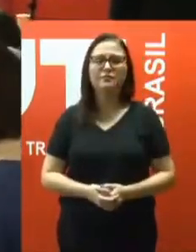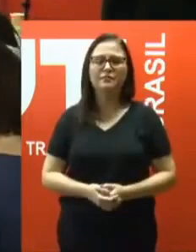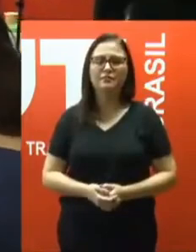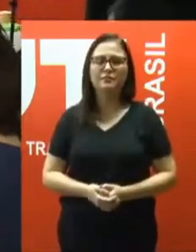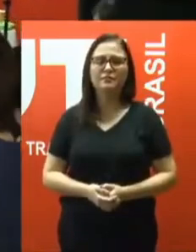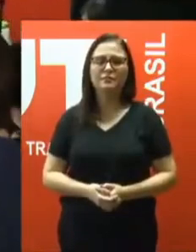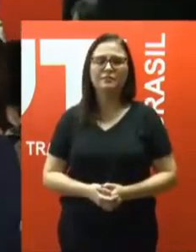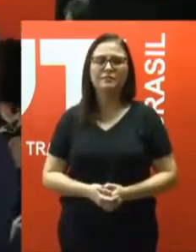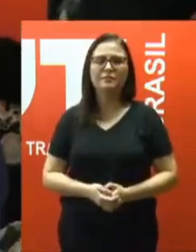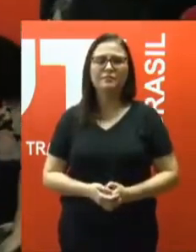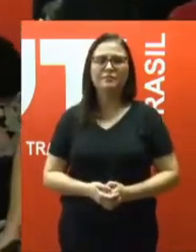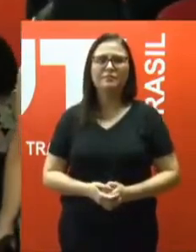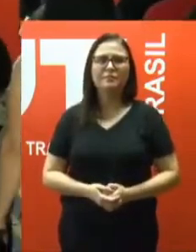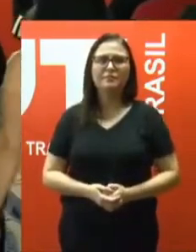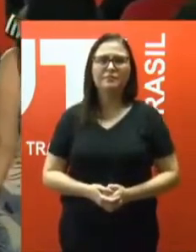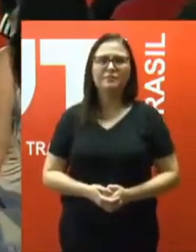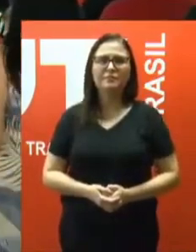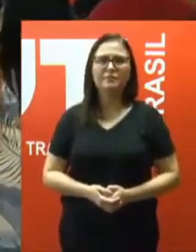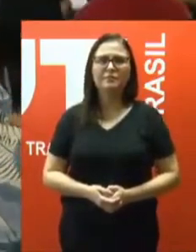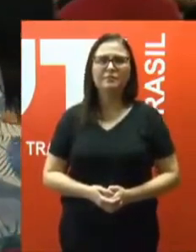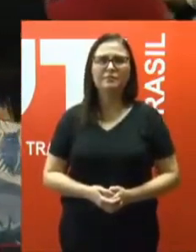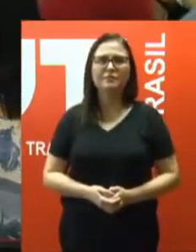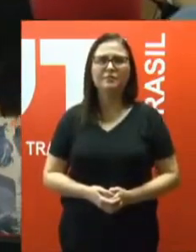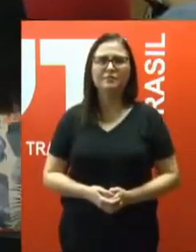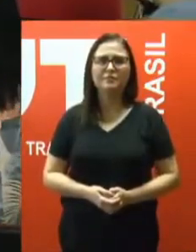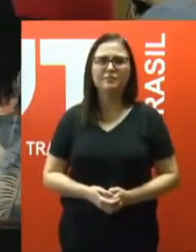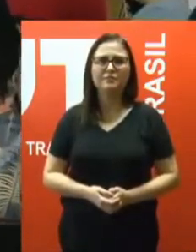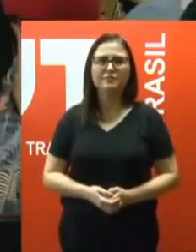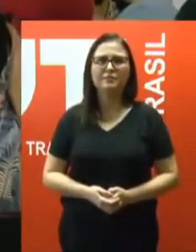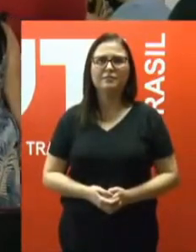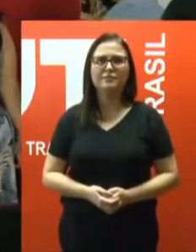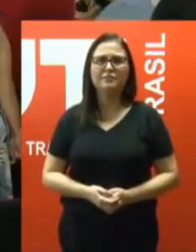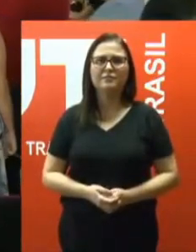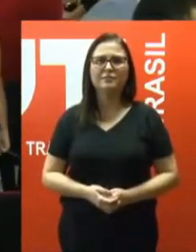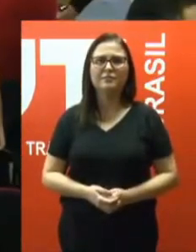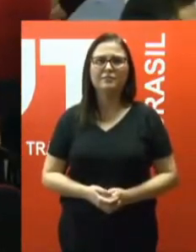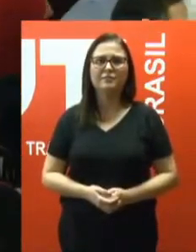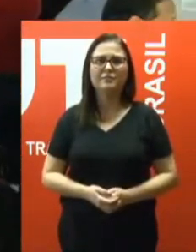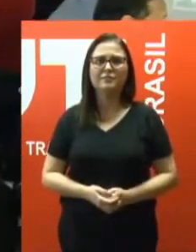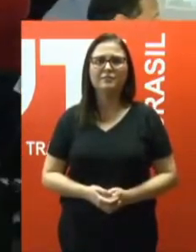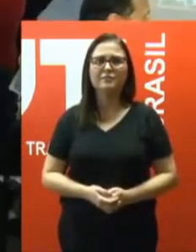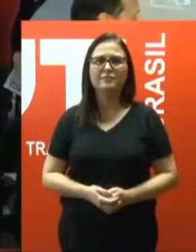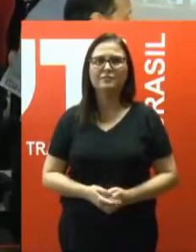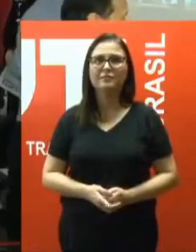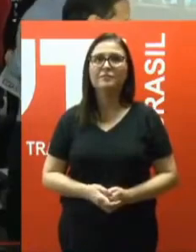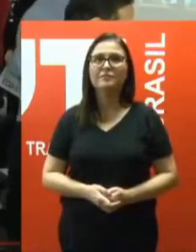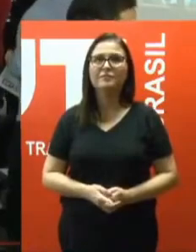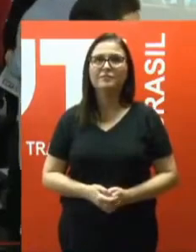Thank you.